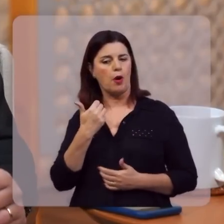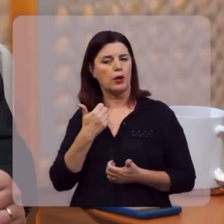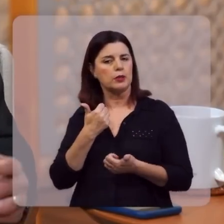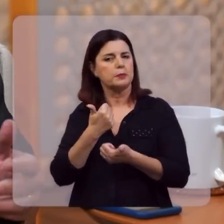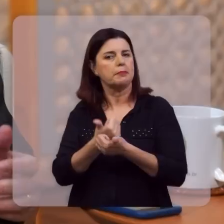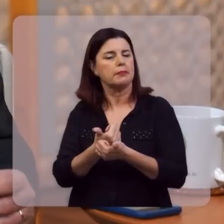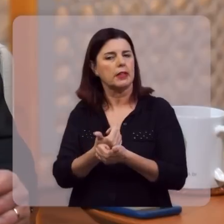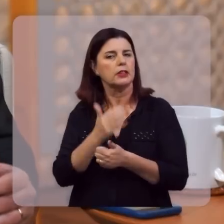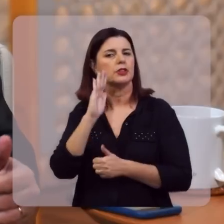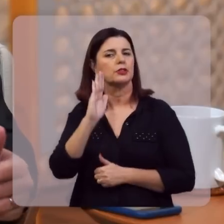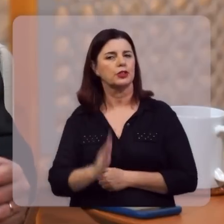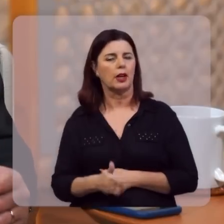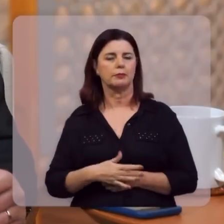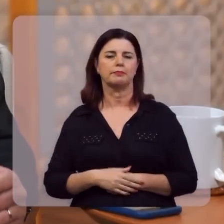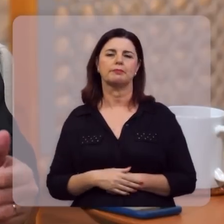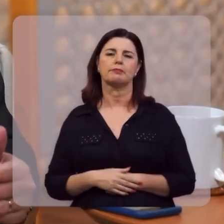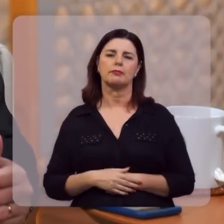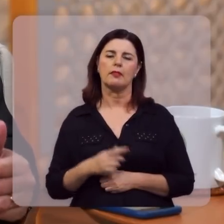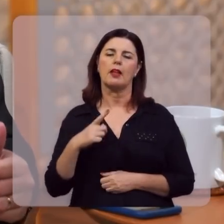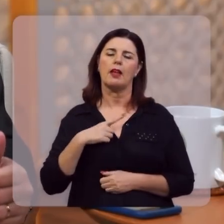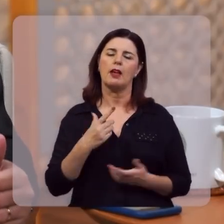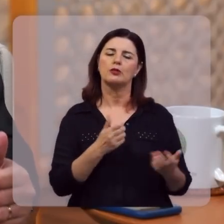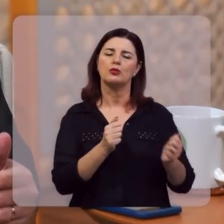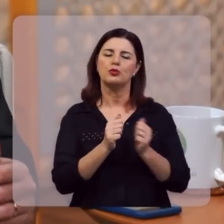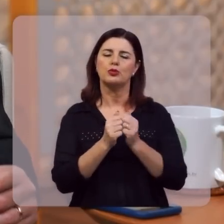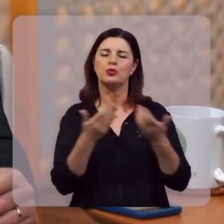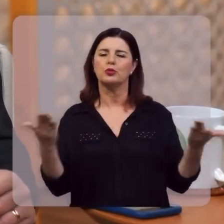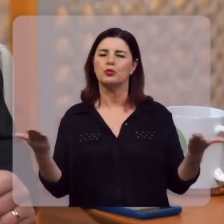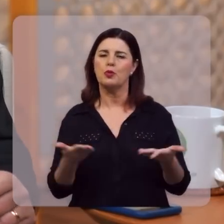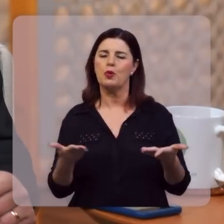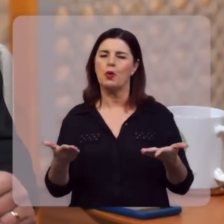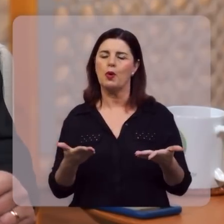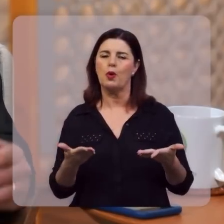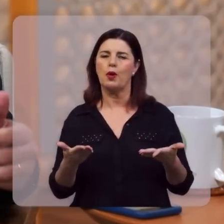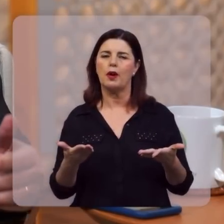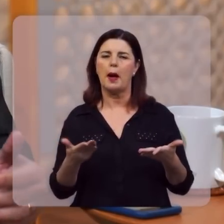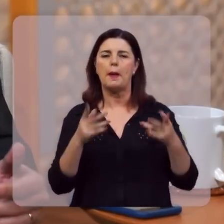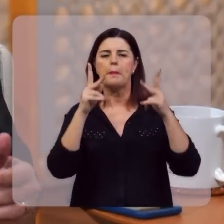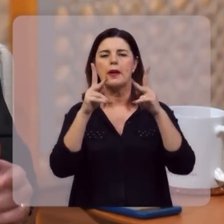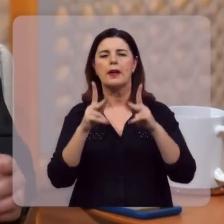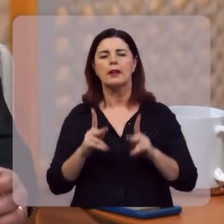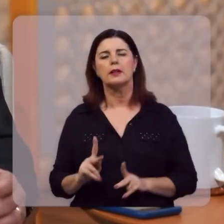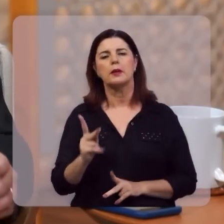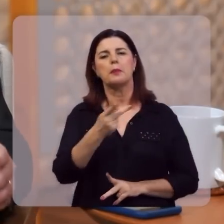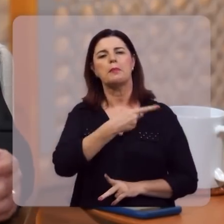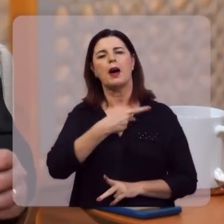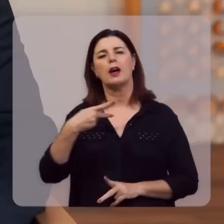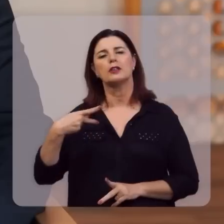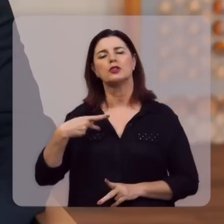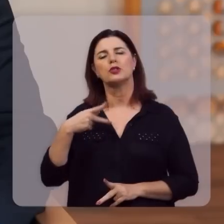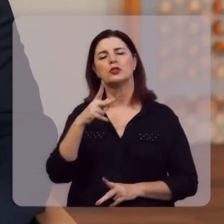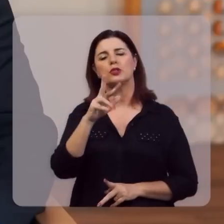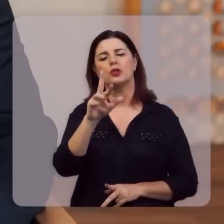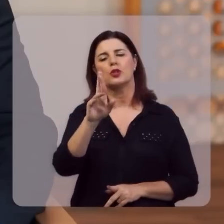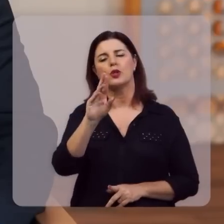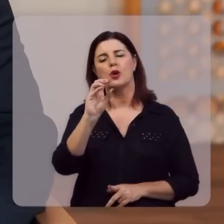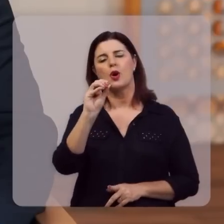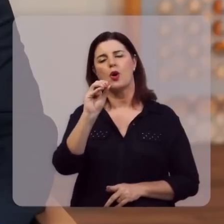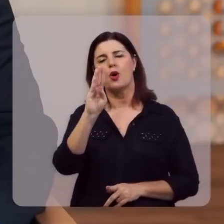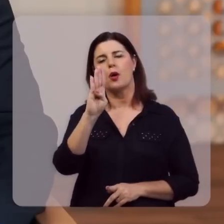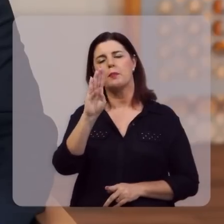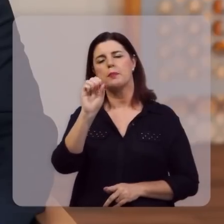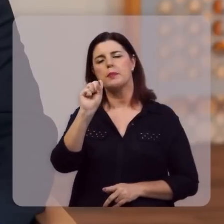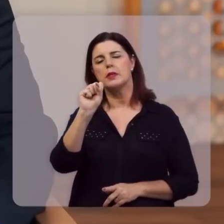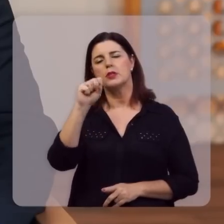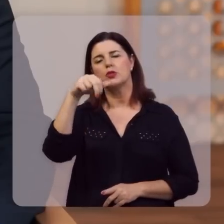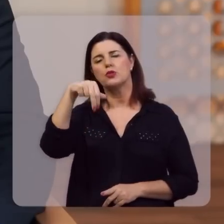uma realidade. Para tanto, eu tenho para me fazer companhia aqui nos nossos estúdios a presença do reverendo Robinson Grangeiro, que é